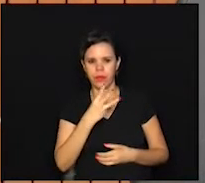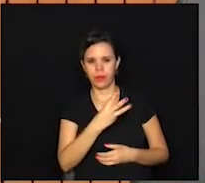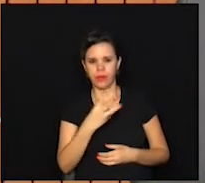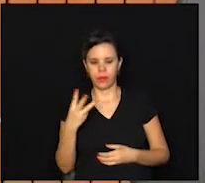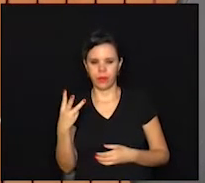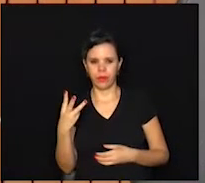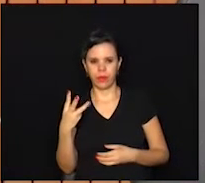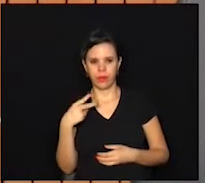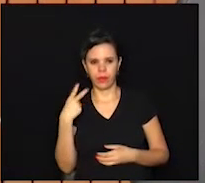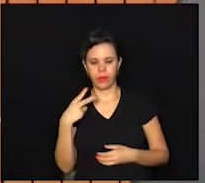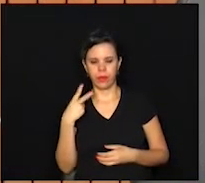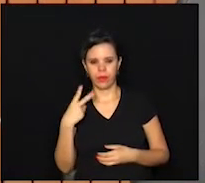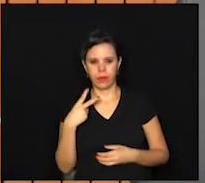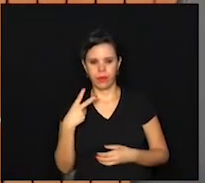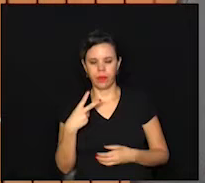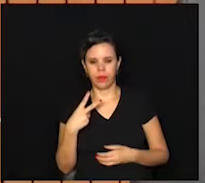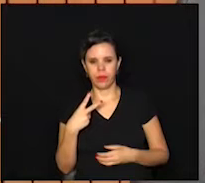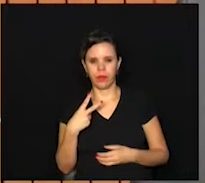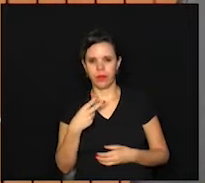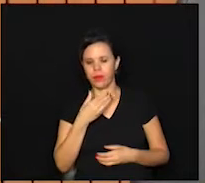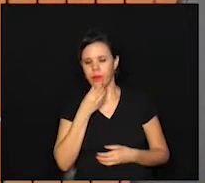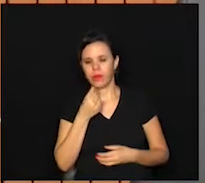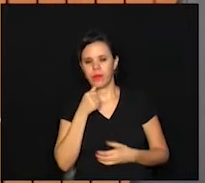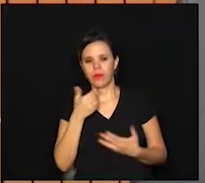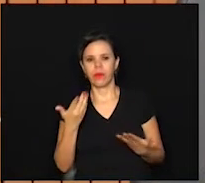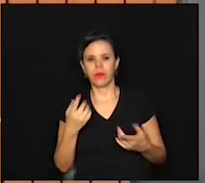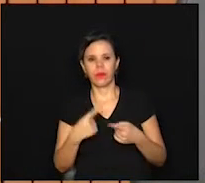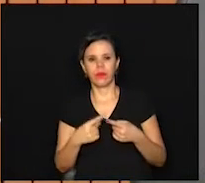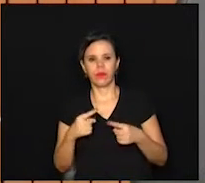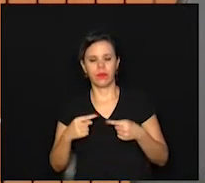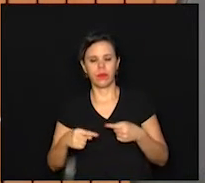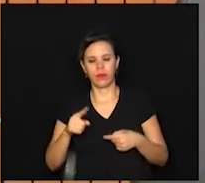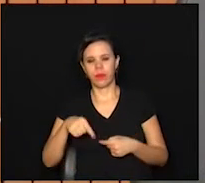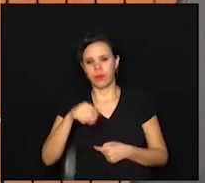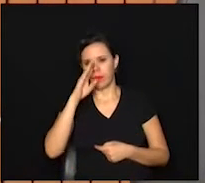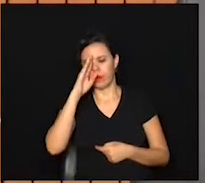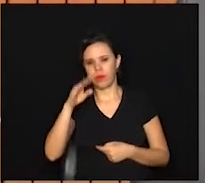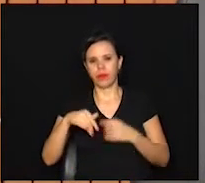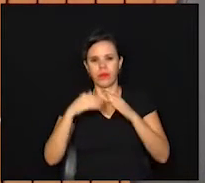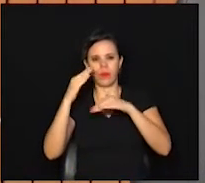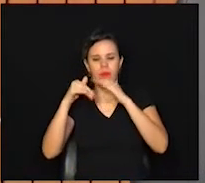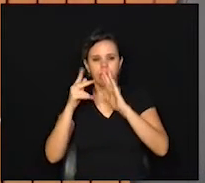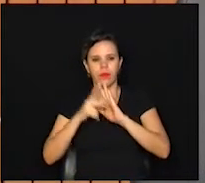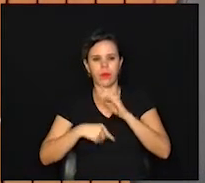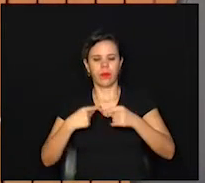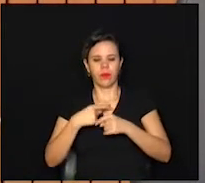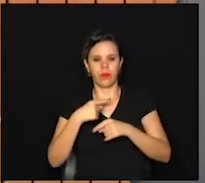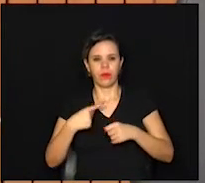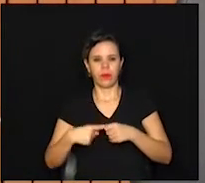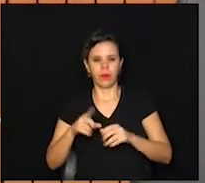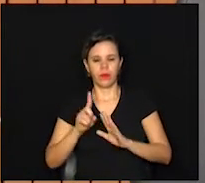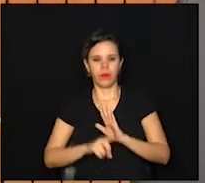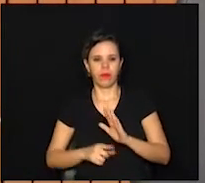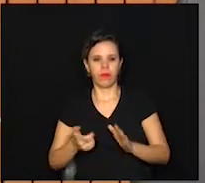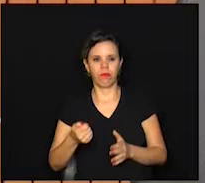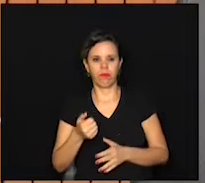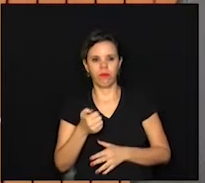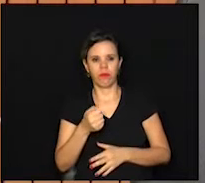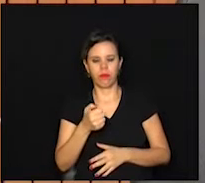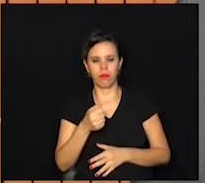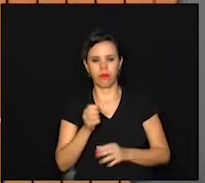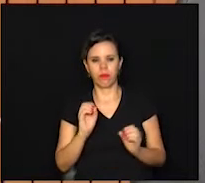33 vereadores e vereadoras. Por que esse debate tão fundamental de construção do Plano Municipal de Direitos Humanos tem tão pouca ou